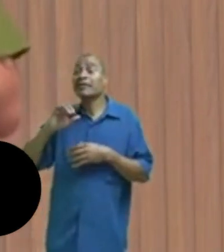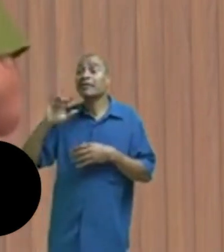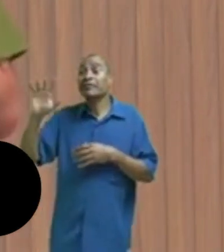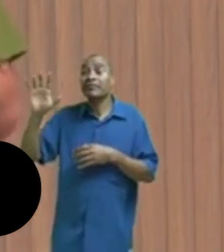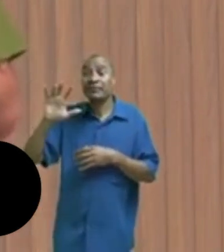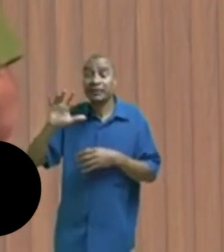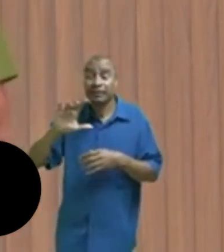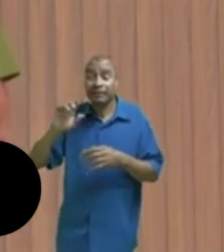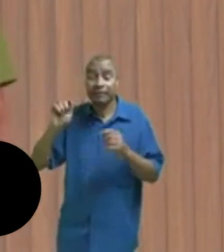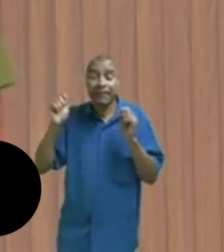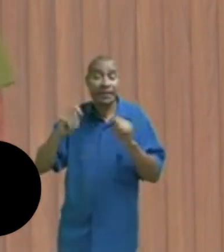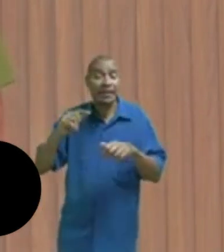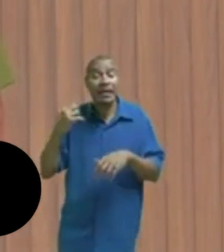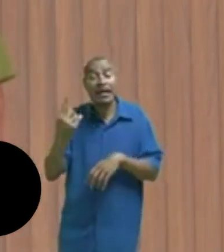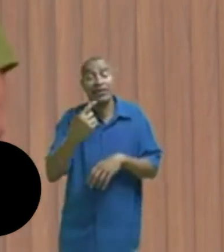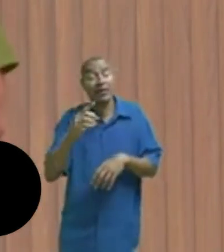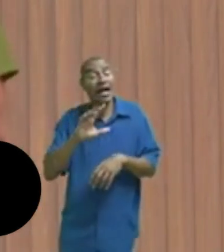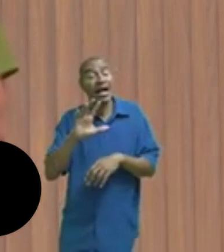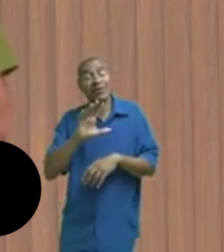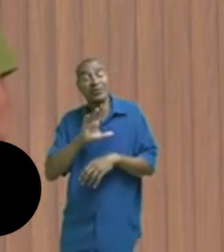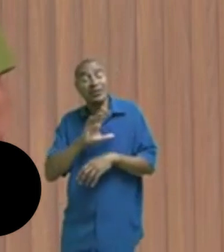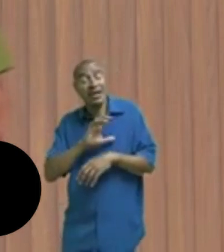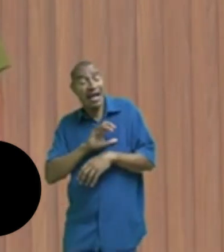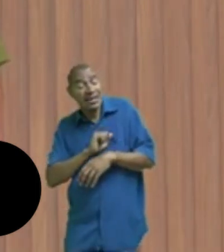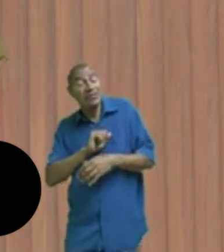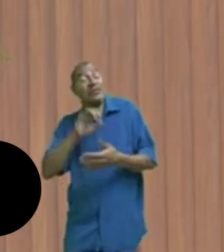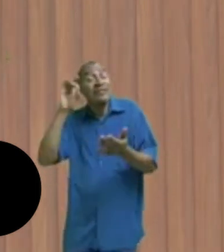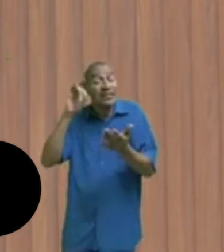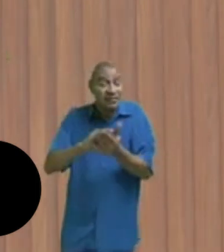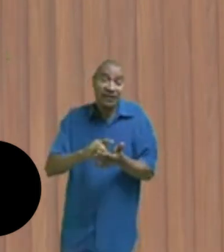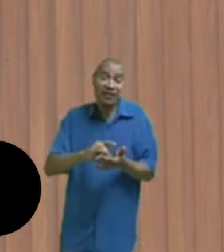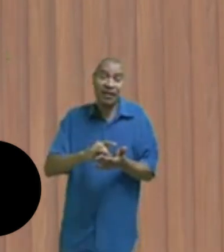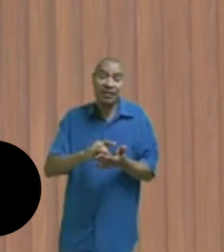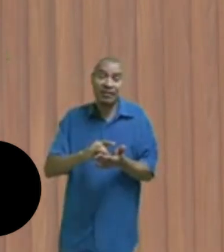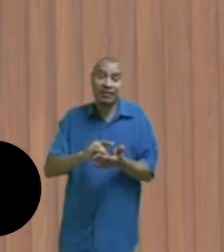o novo nascimento é vazia de significado.